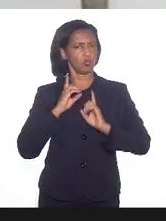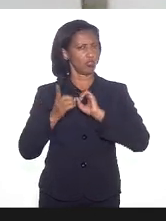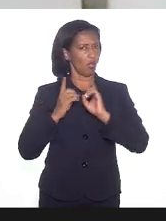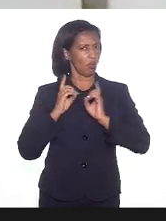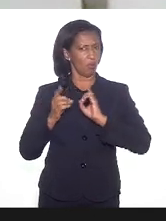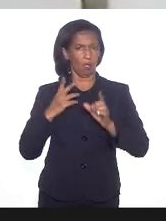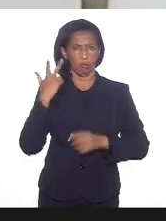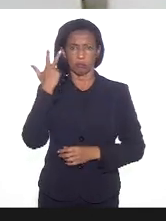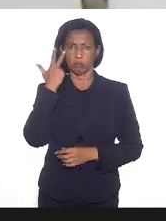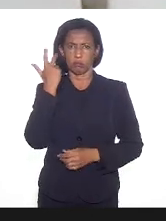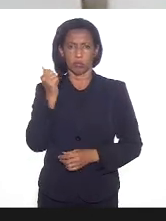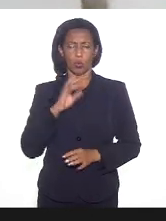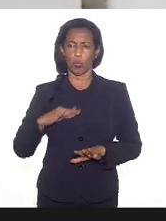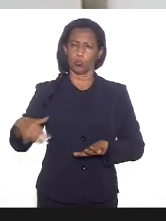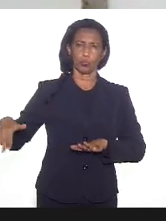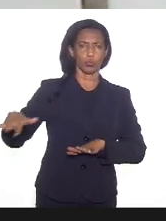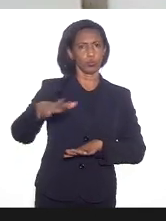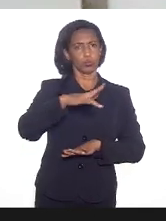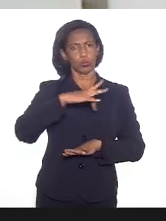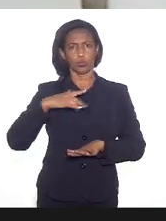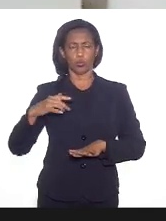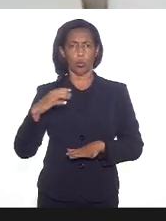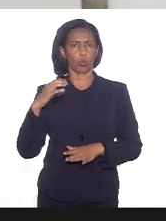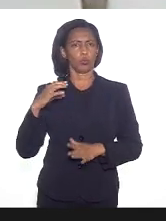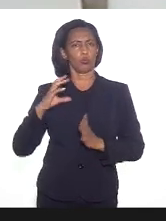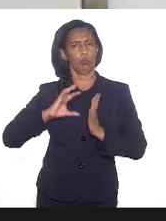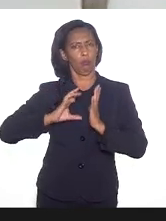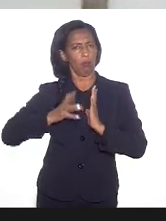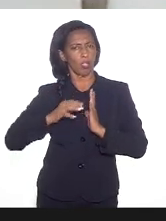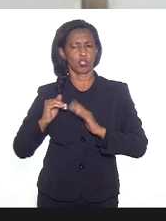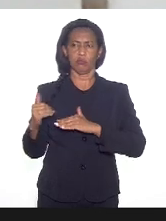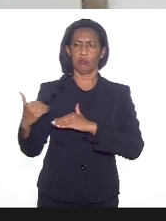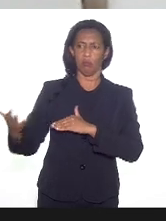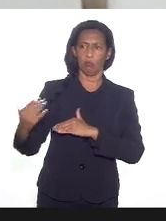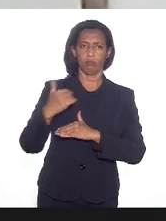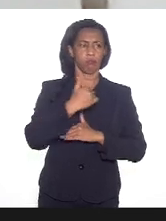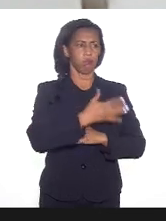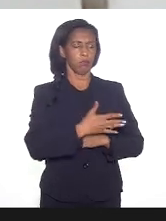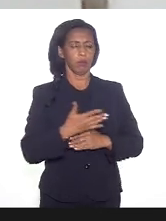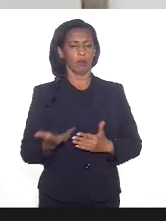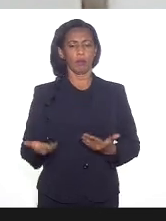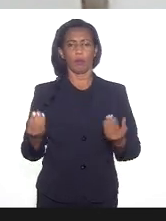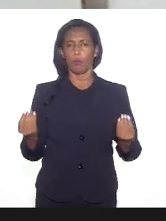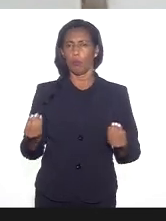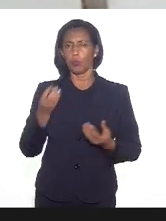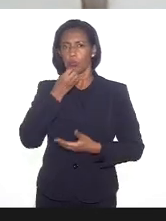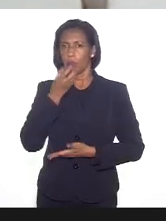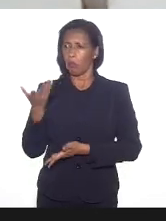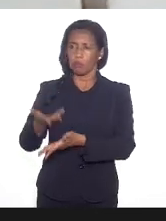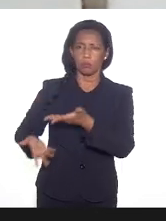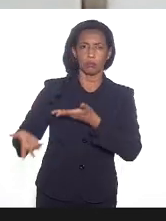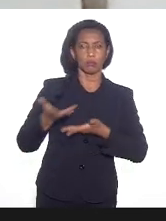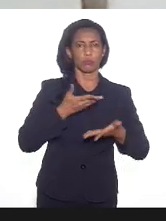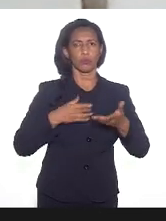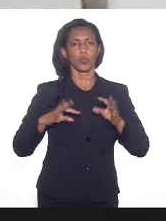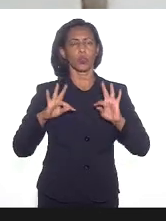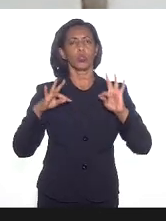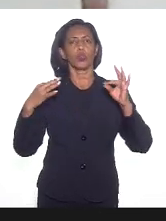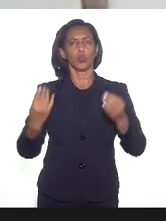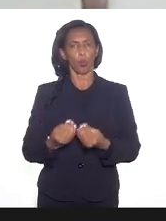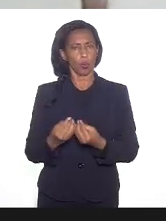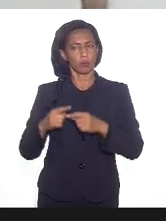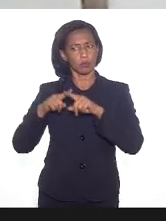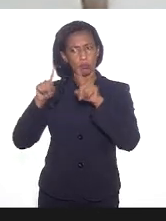com membros de todos os partidos, todos os lados. Foi muito engrandecedor, então, trocar com todos os gabinetes de